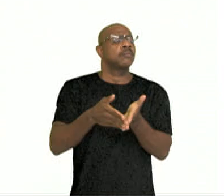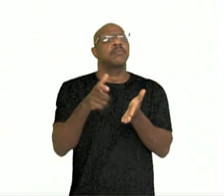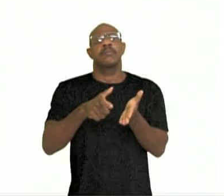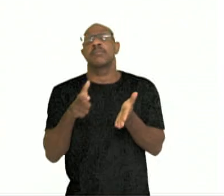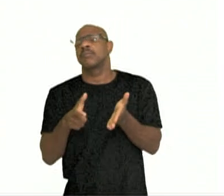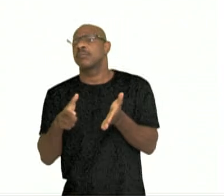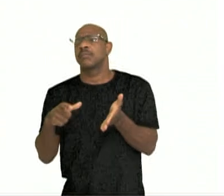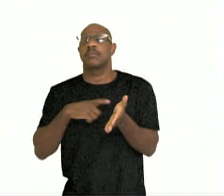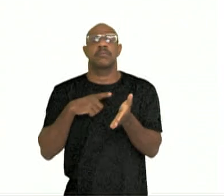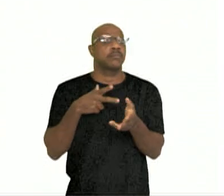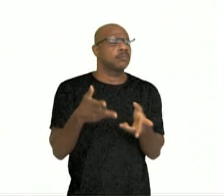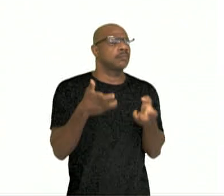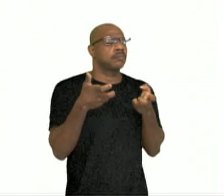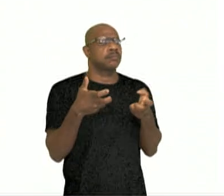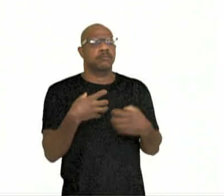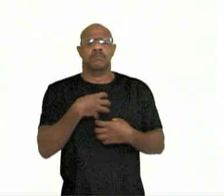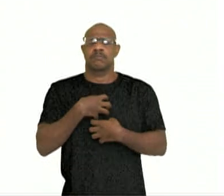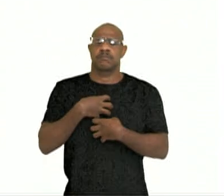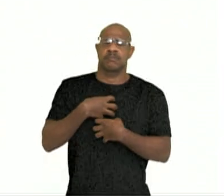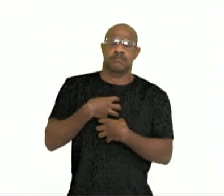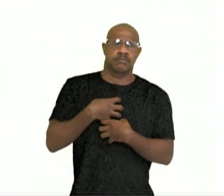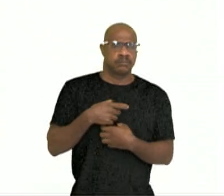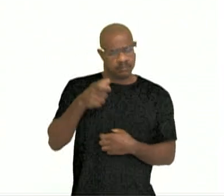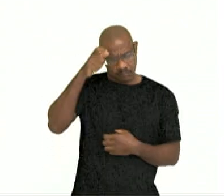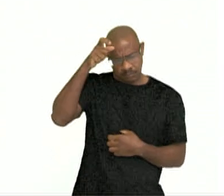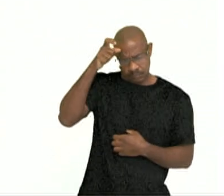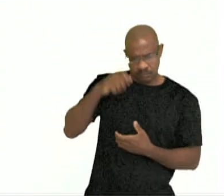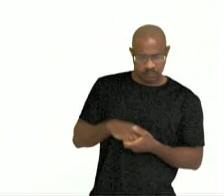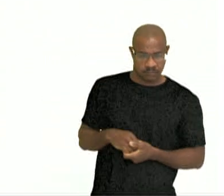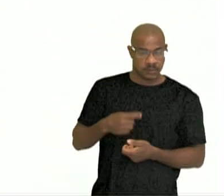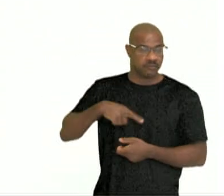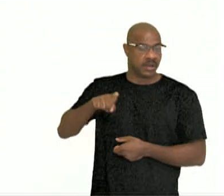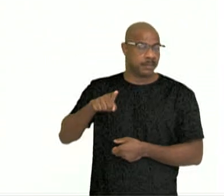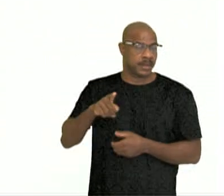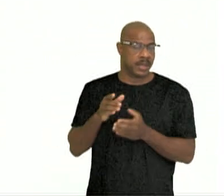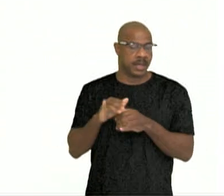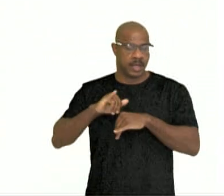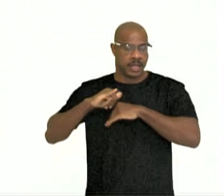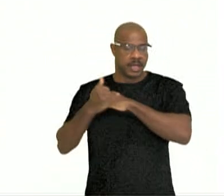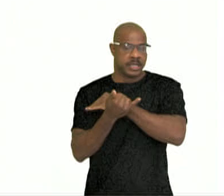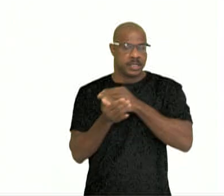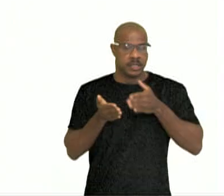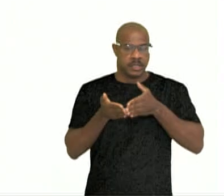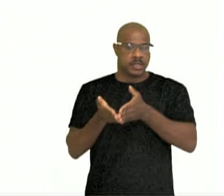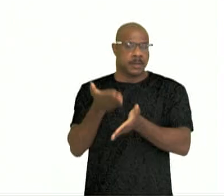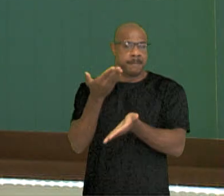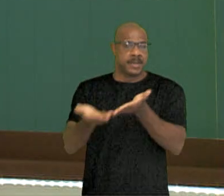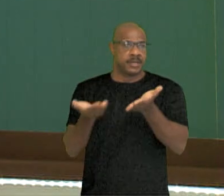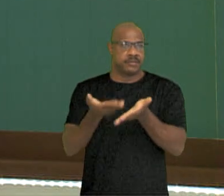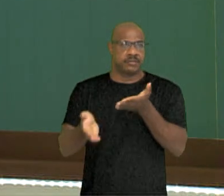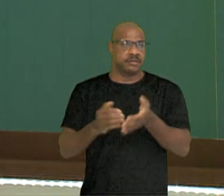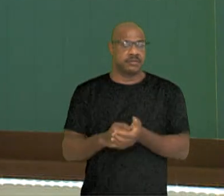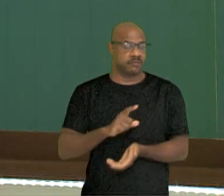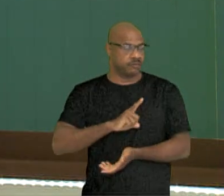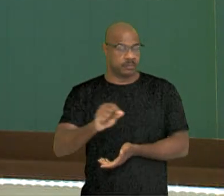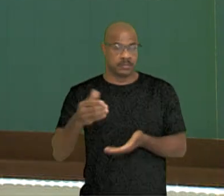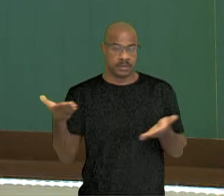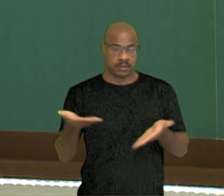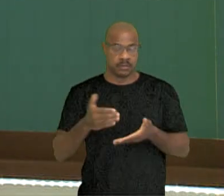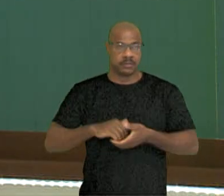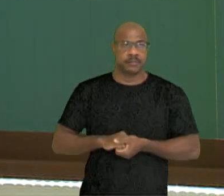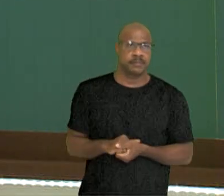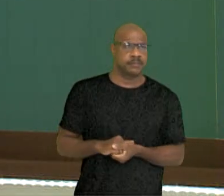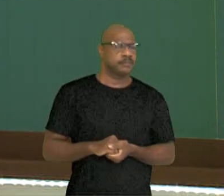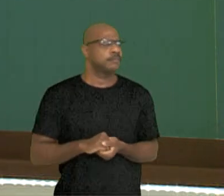assista apercebida? Diabo, vai para a ilha perdida e há de partir logo a sora.